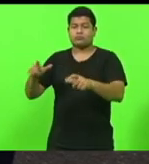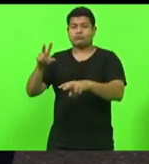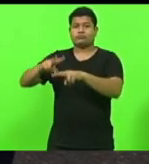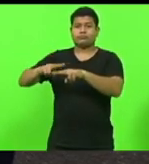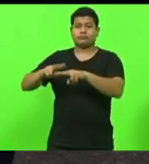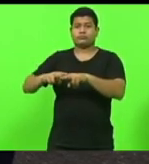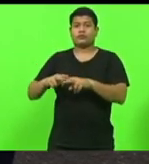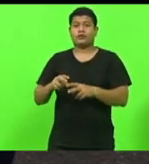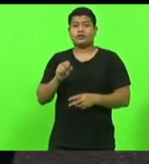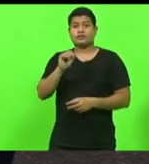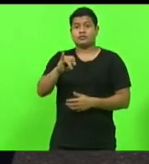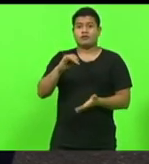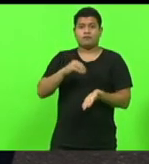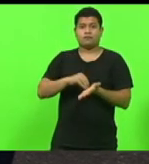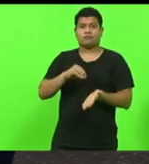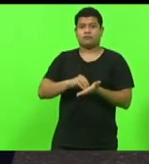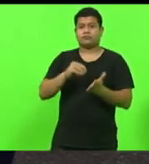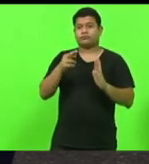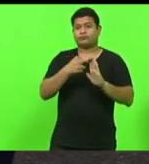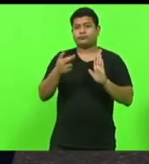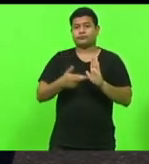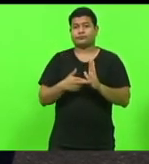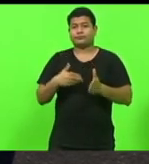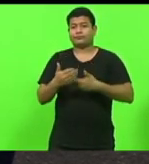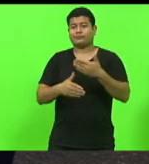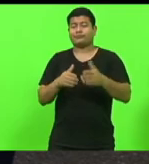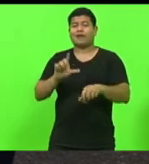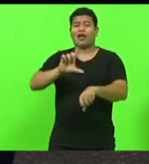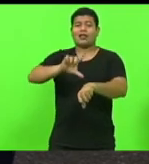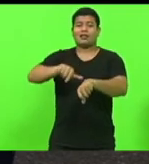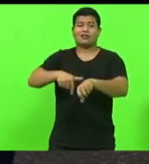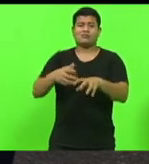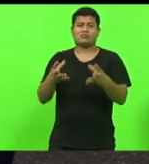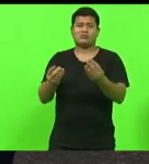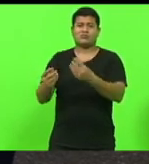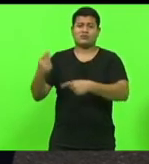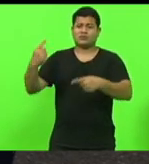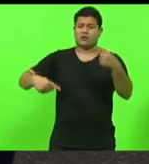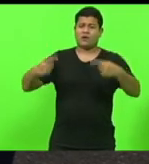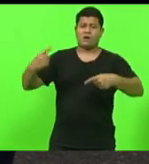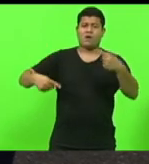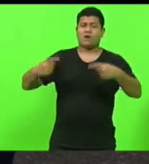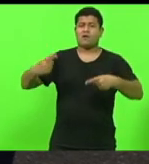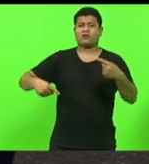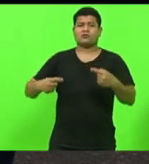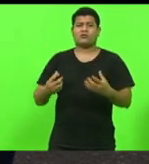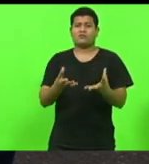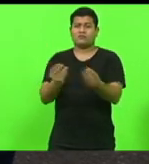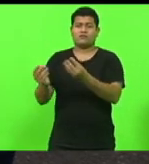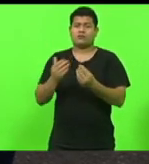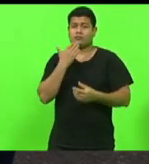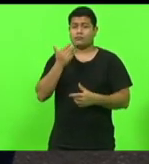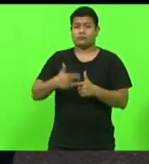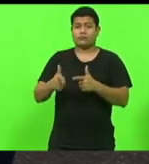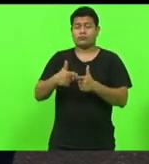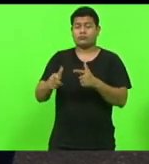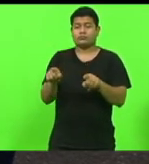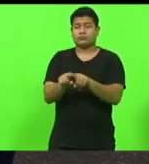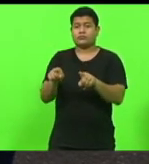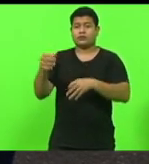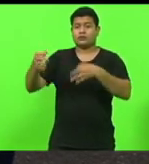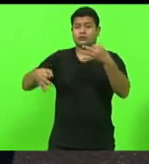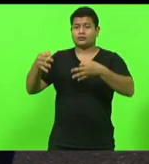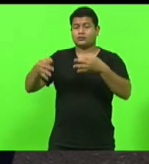regulamentação prorroga muito a discussão de inúmeras demandas e problemas judiciais. É